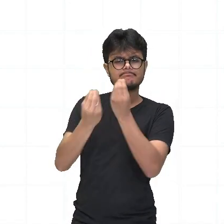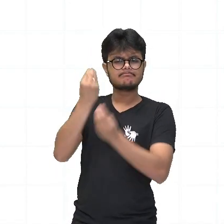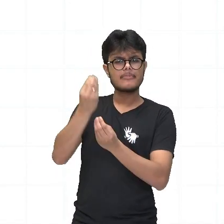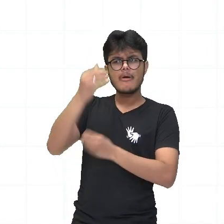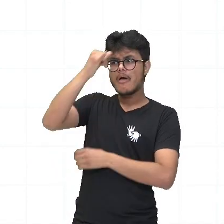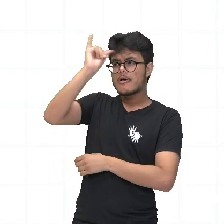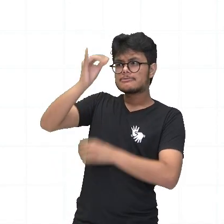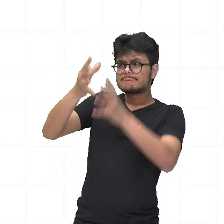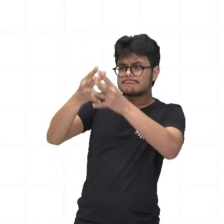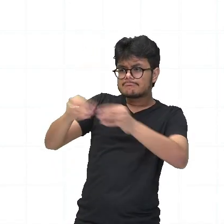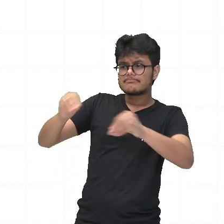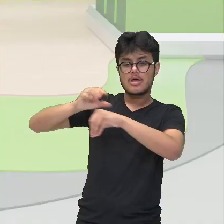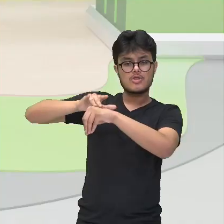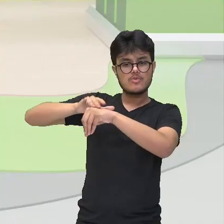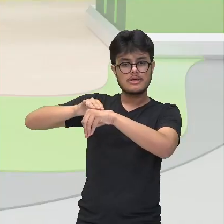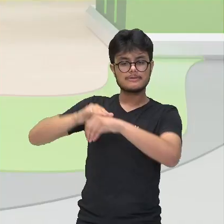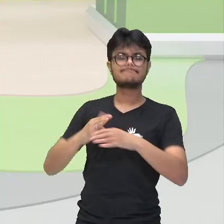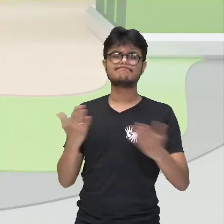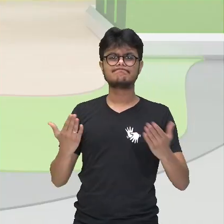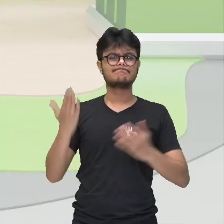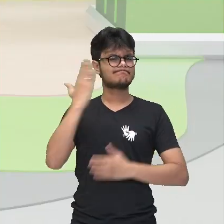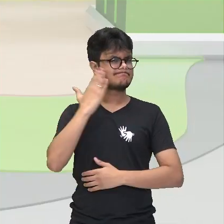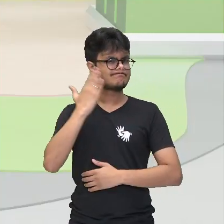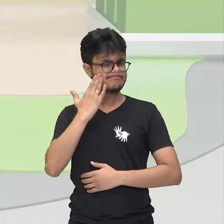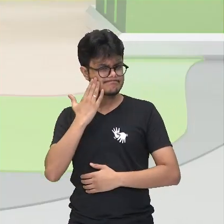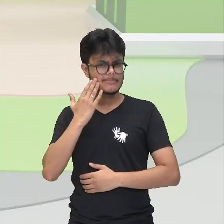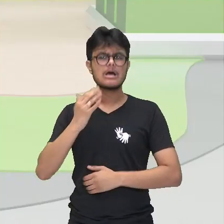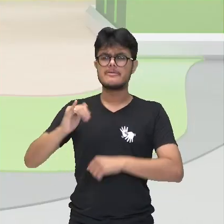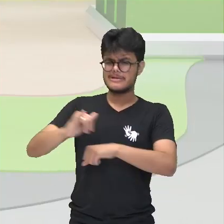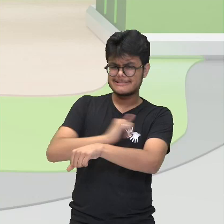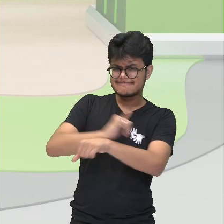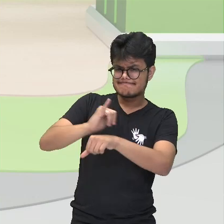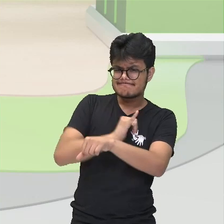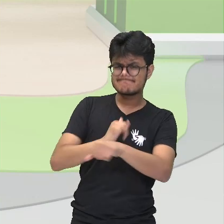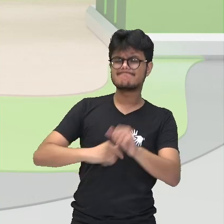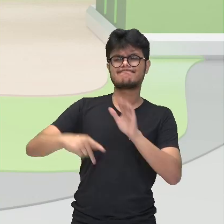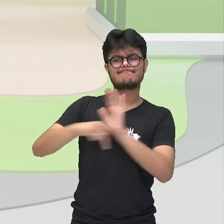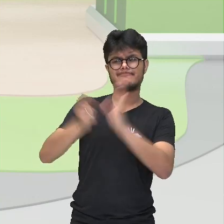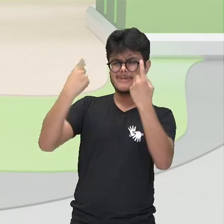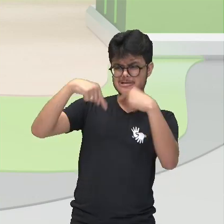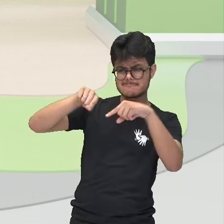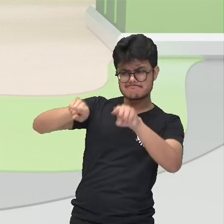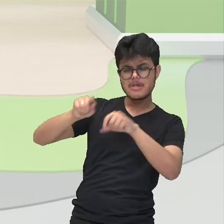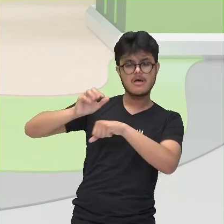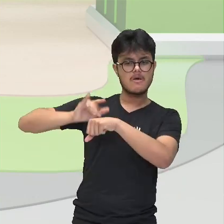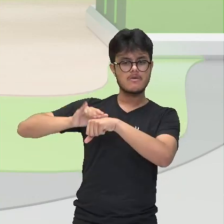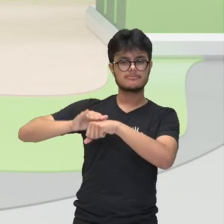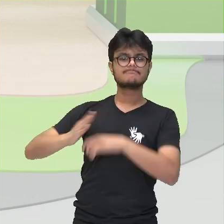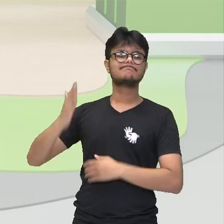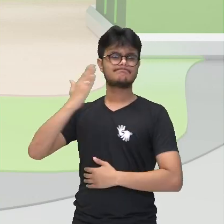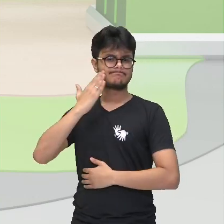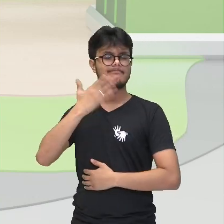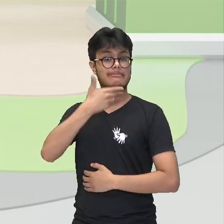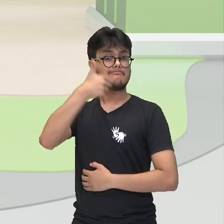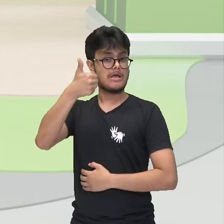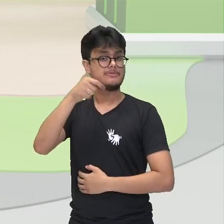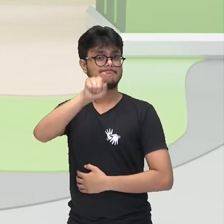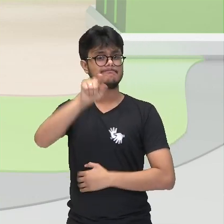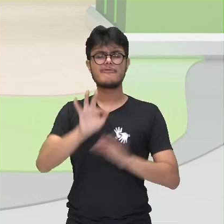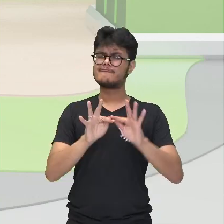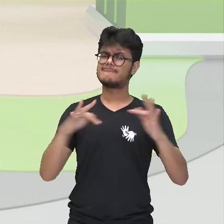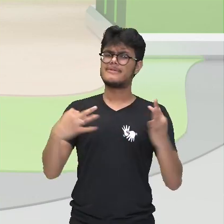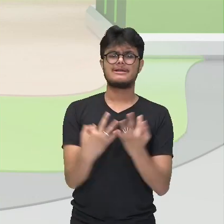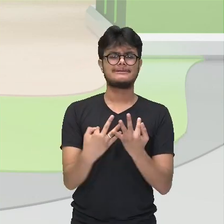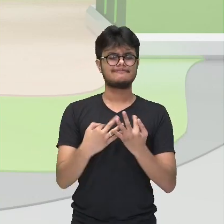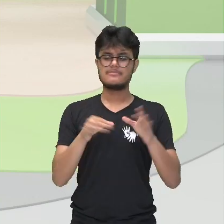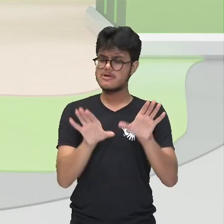você aprende sobre as doenças, os métodos de prevenção, os métodos de contaminação, é melhor para você, para sua família e para